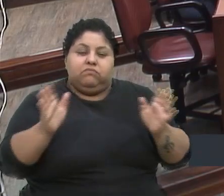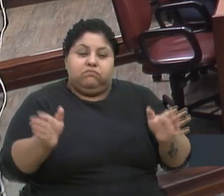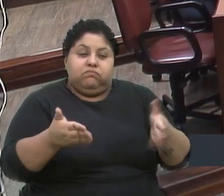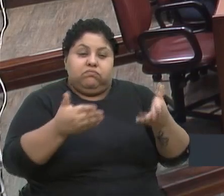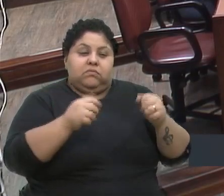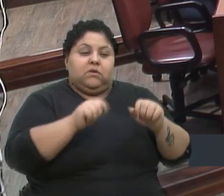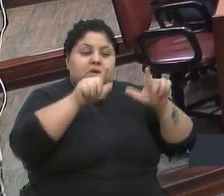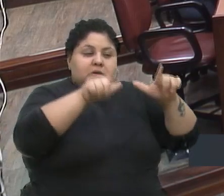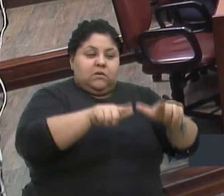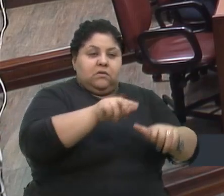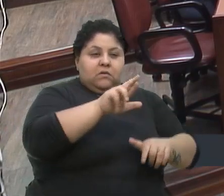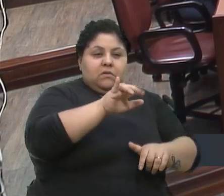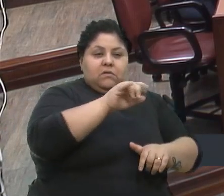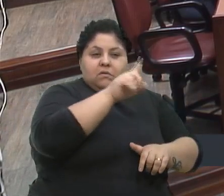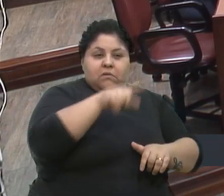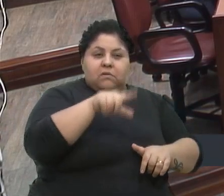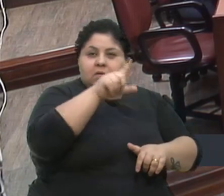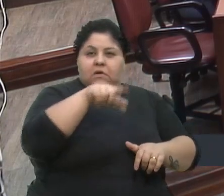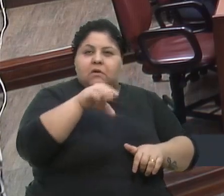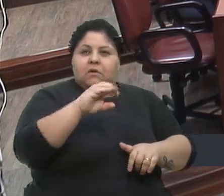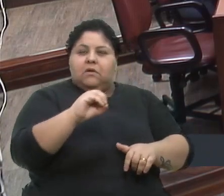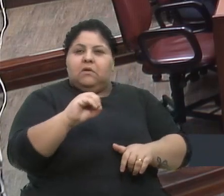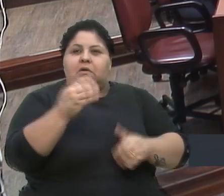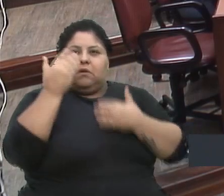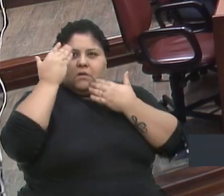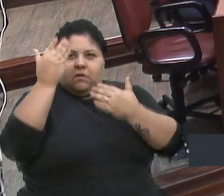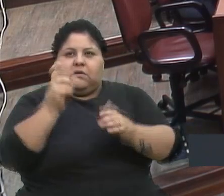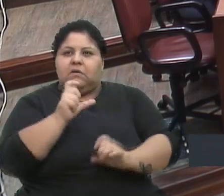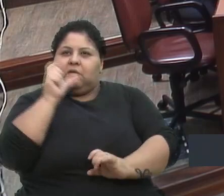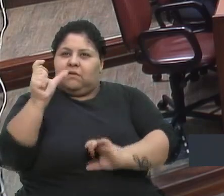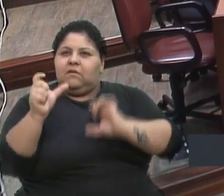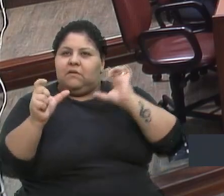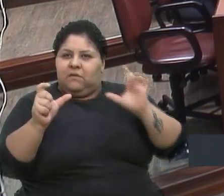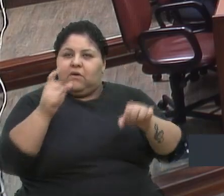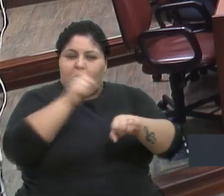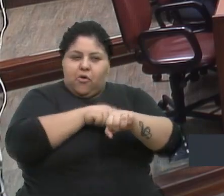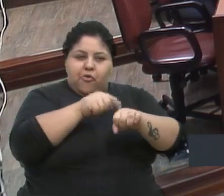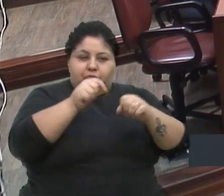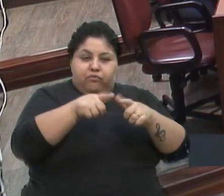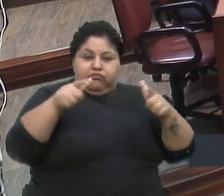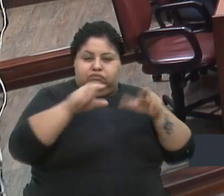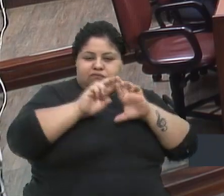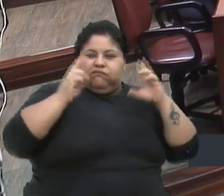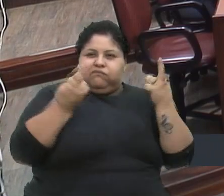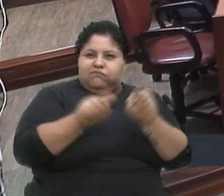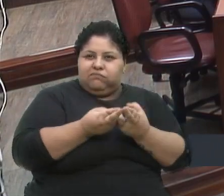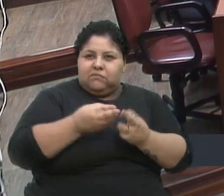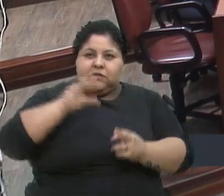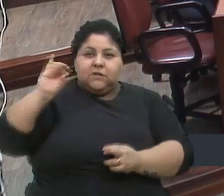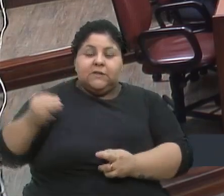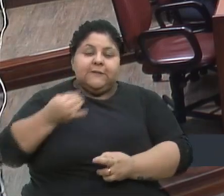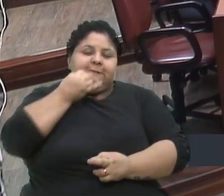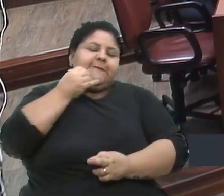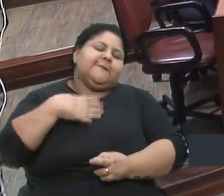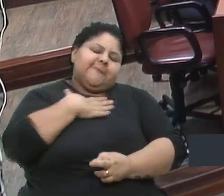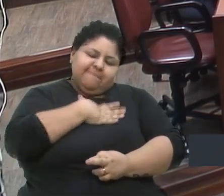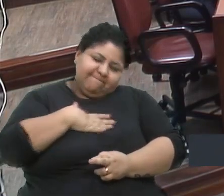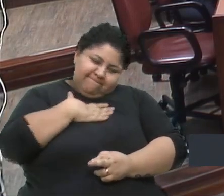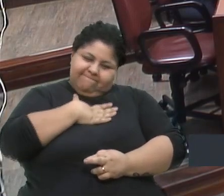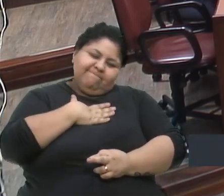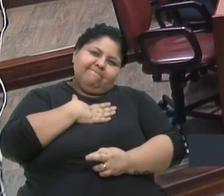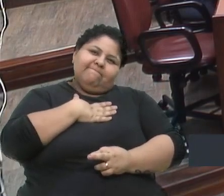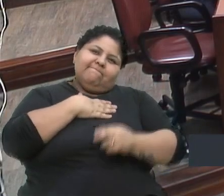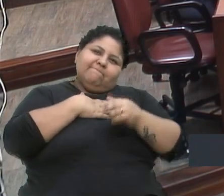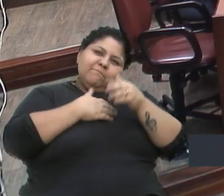Risso, agradecer as suas palavras hoje ali no momento do grande expediente e aproveitar para desejar à senhora uma